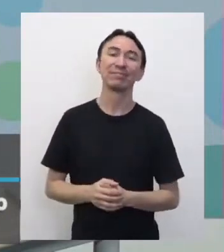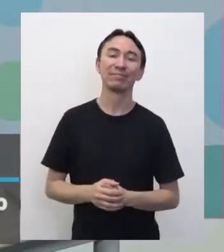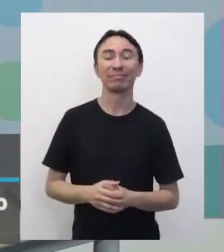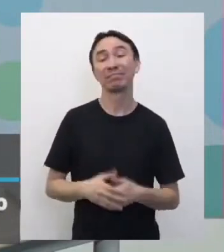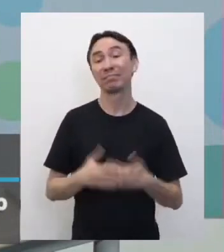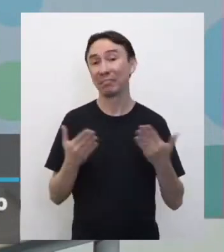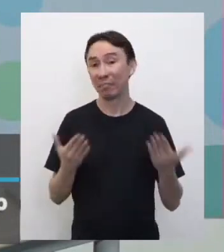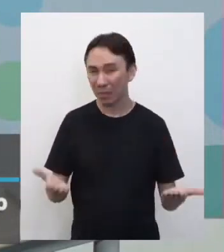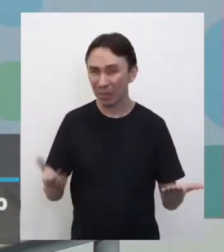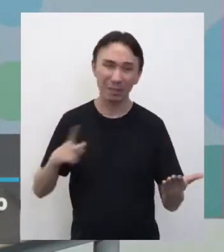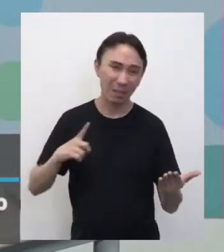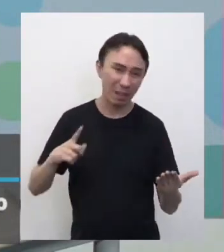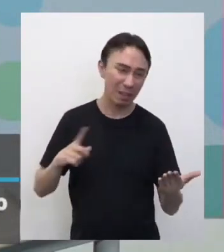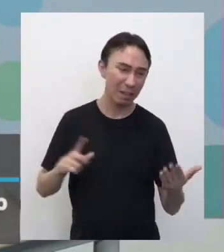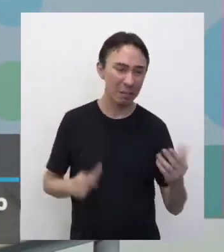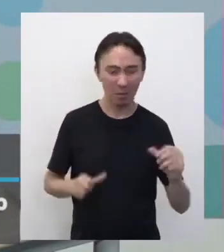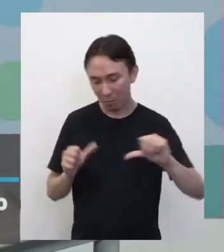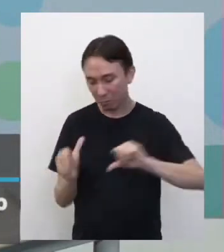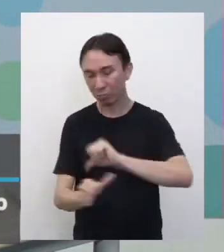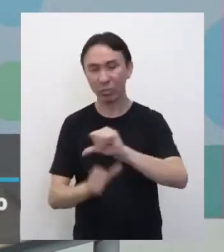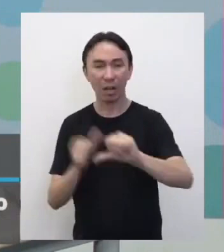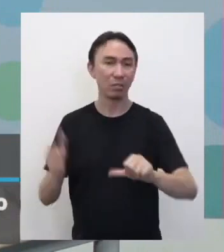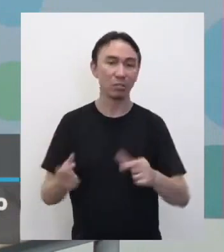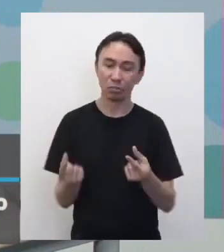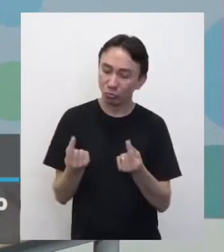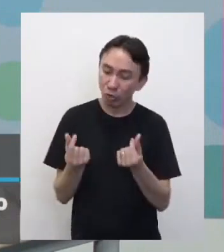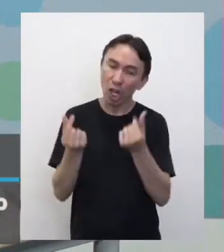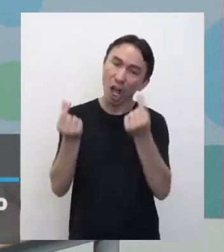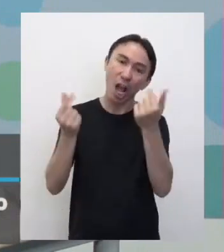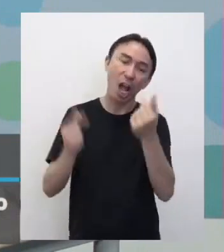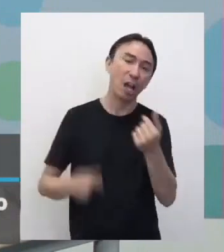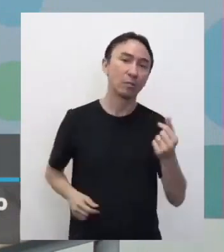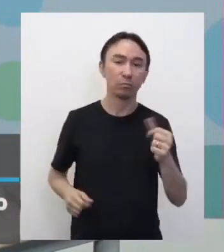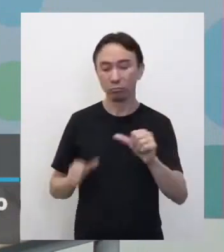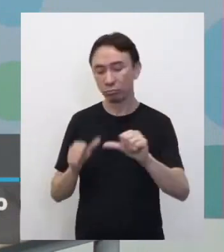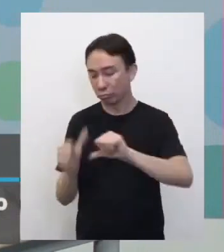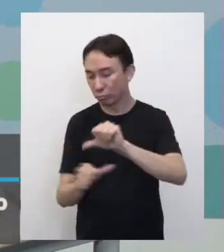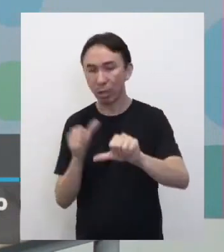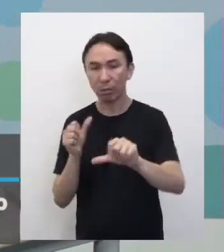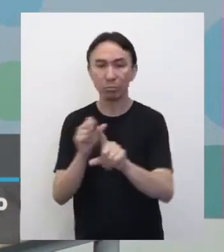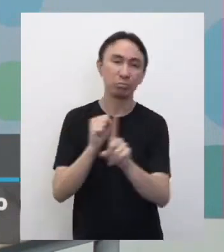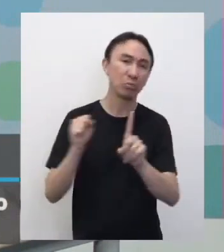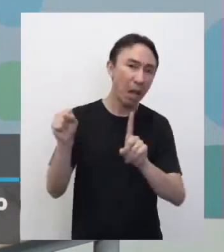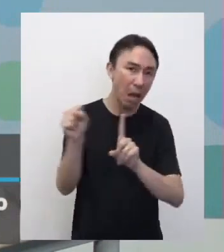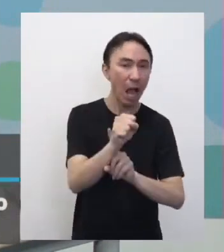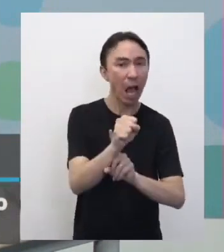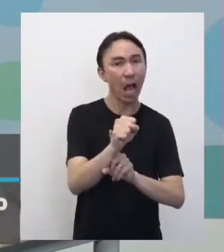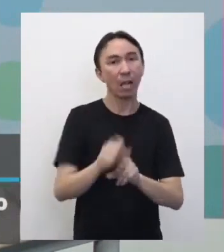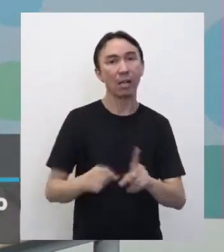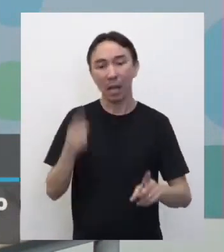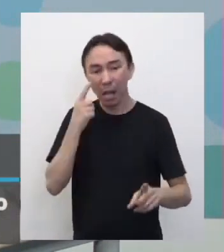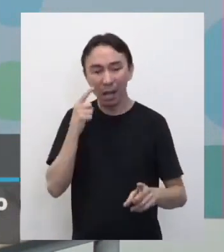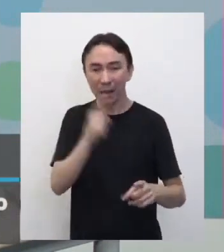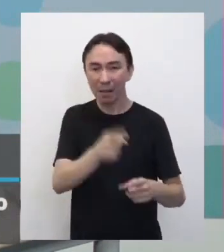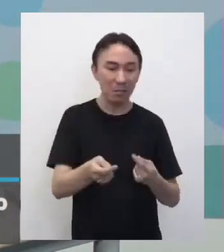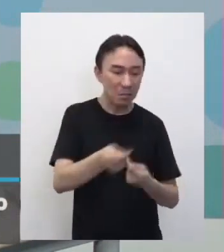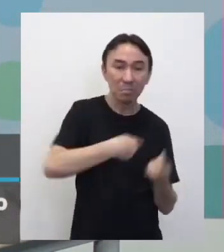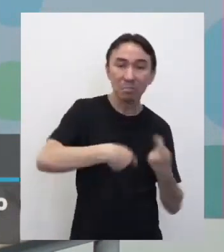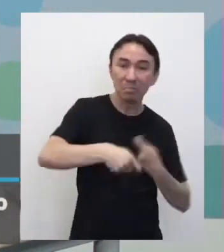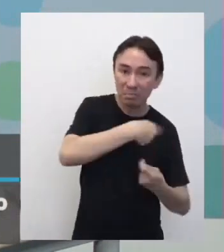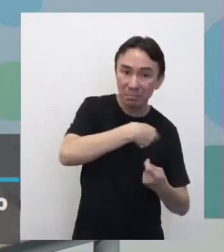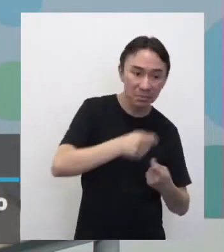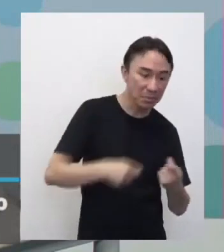transformação econômica, social, com a burguesia se estabelecendo enquanto grupo social, essa questão da